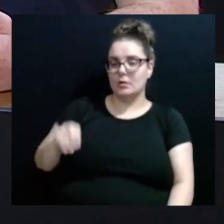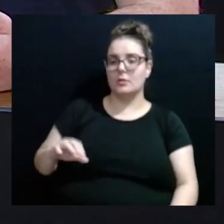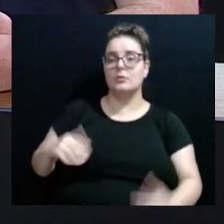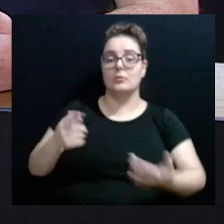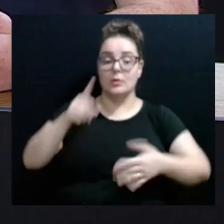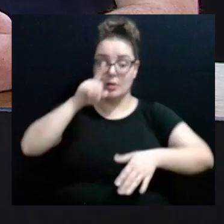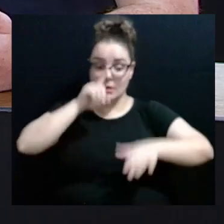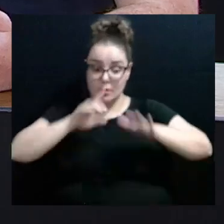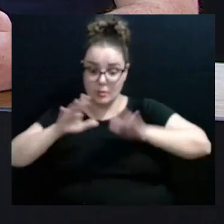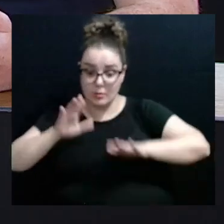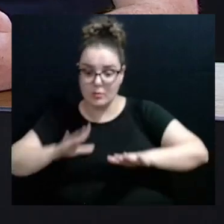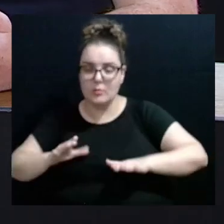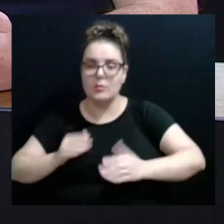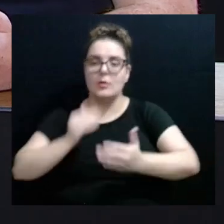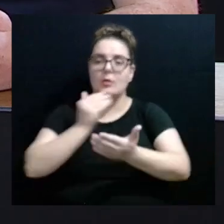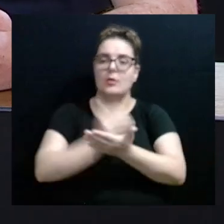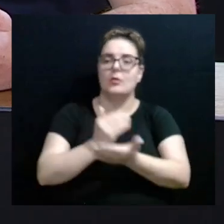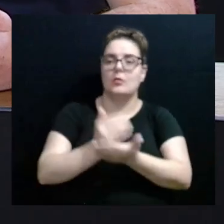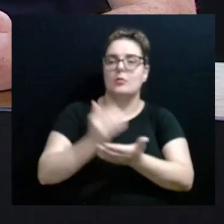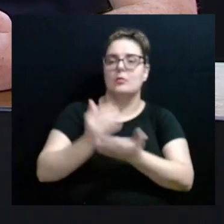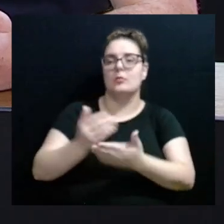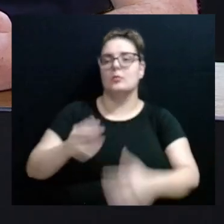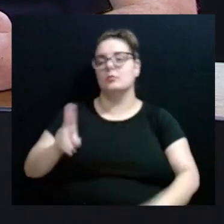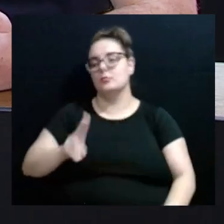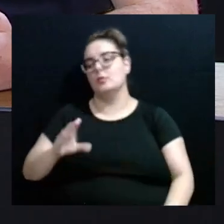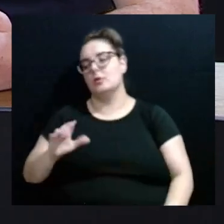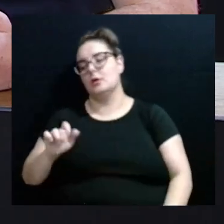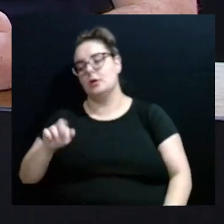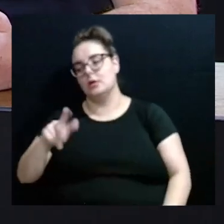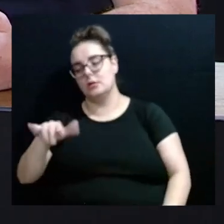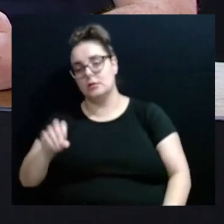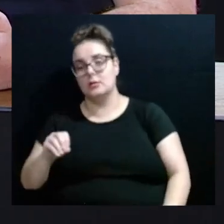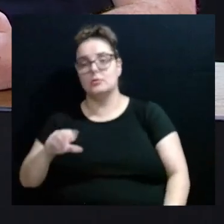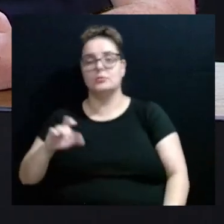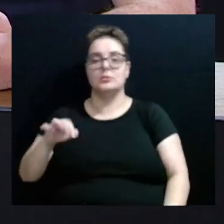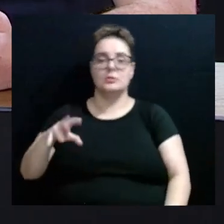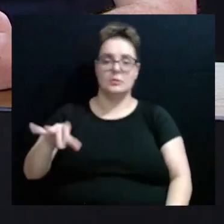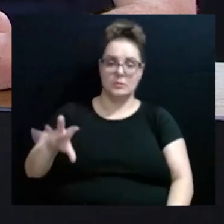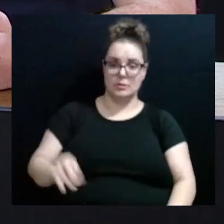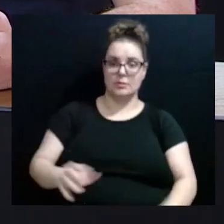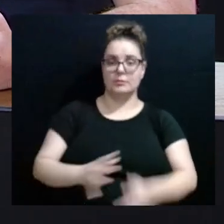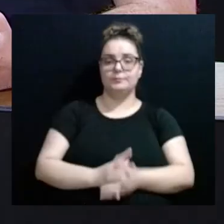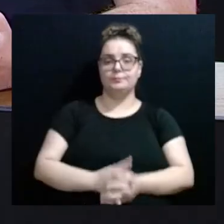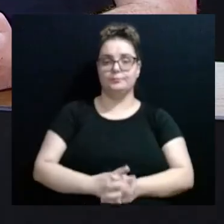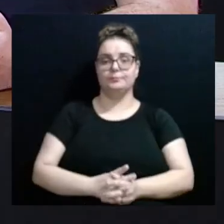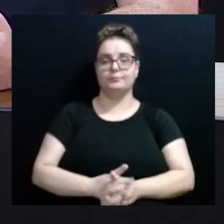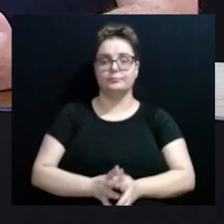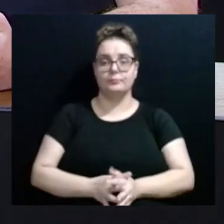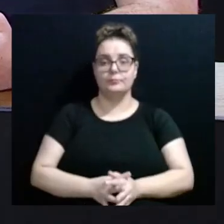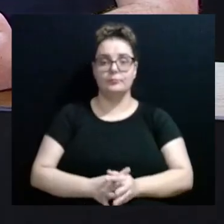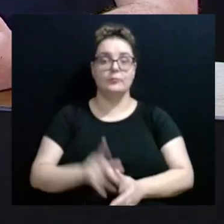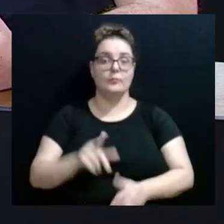cartão de crédito, né? Quais os cuidados ao parcelar ou usar o cartão de crédito que as pessoas têm que ter?